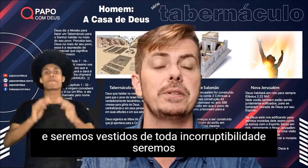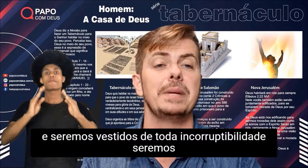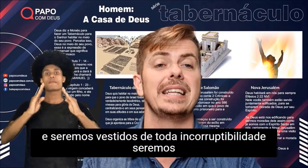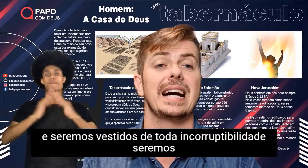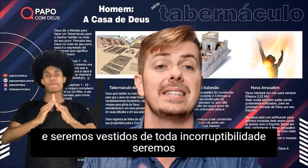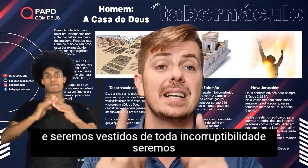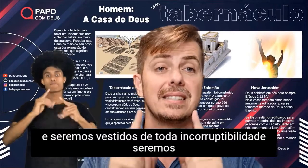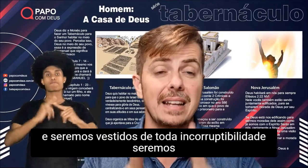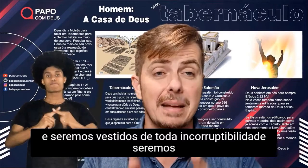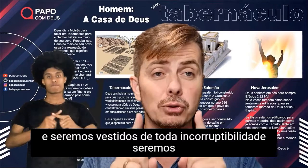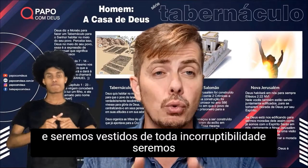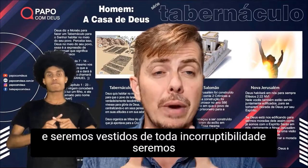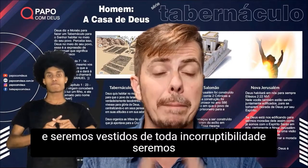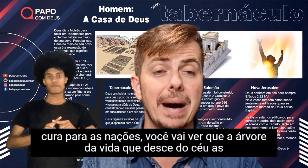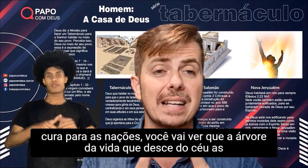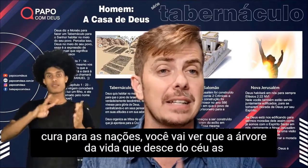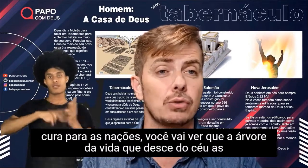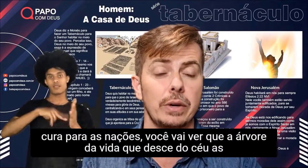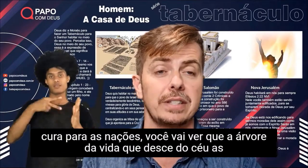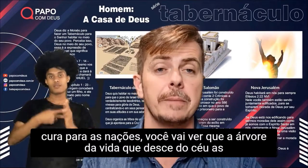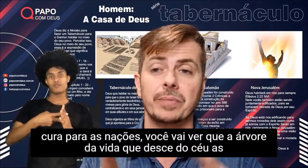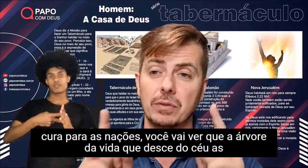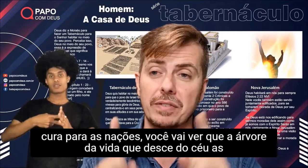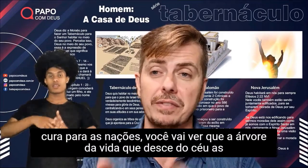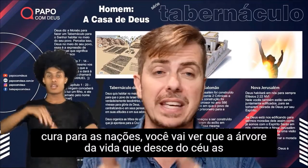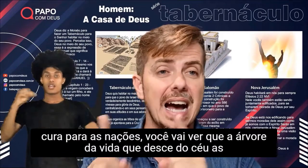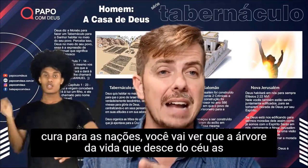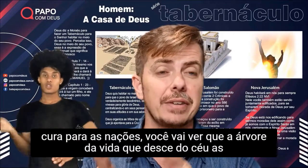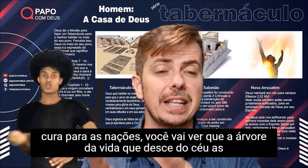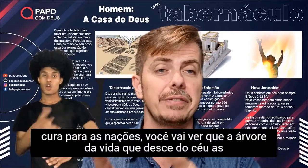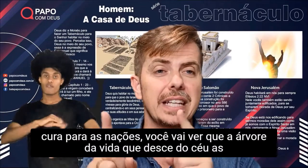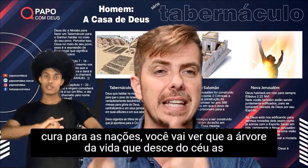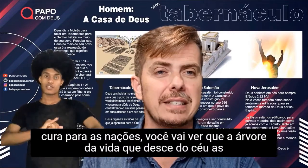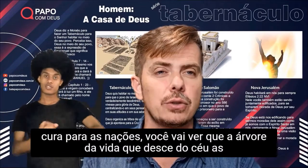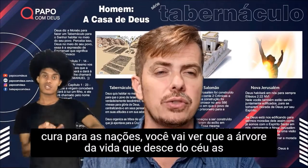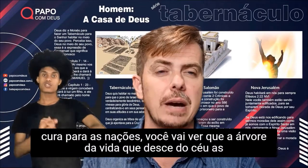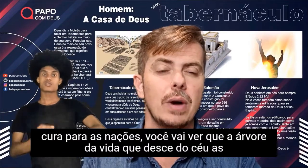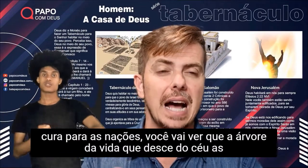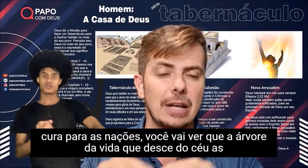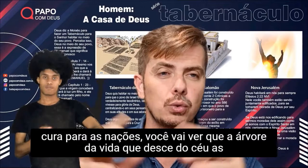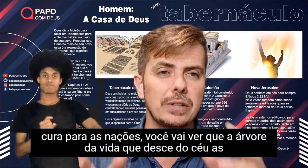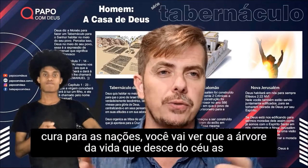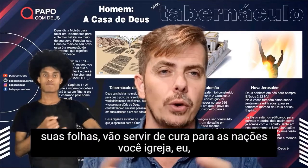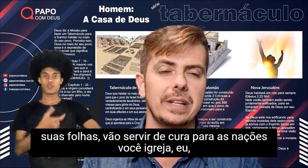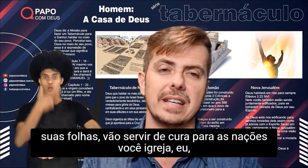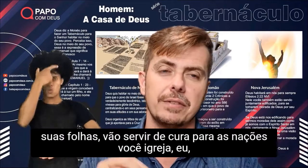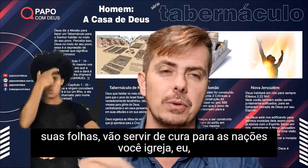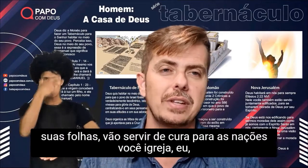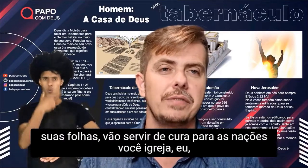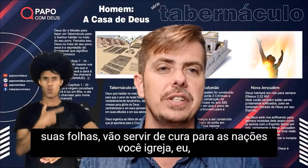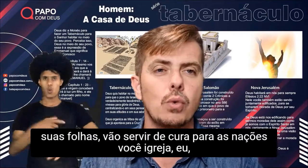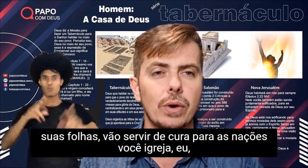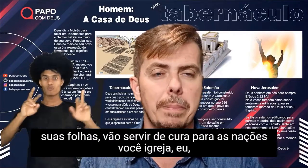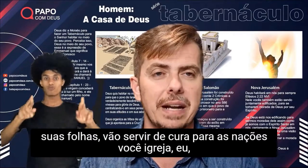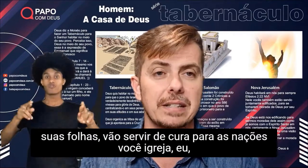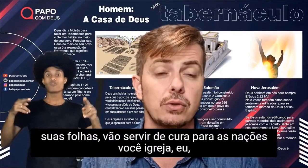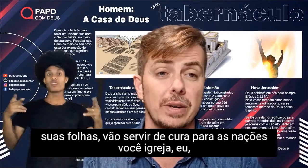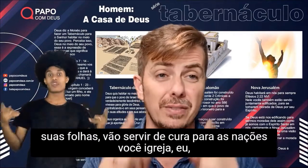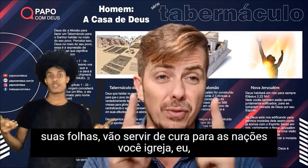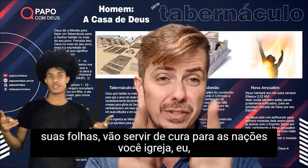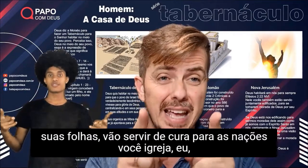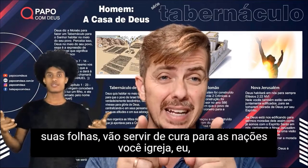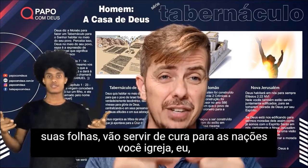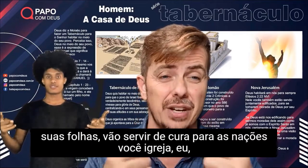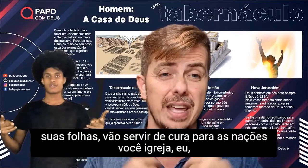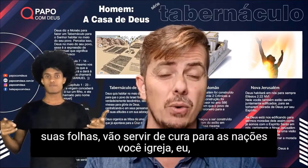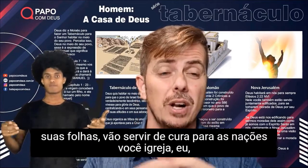toda incorruptibilidade. Seremos cura para as nações. Você vai ver que a árvore da vida que desce do céu, as suas folhas vão servir de cura para as